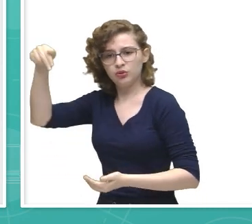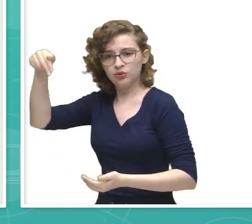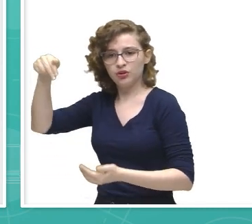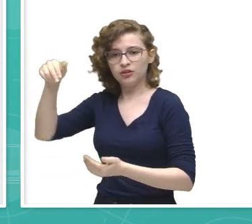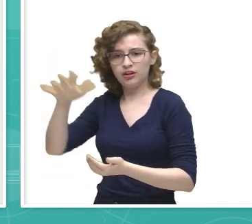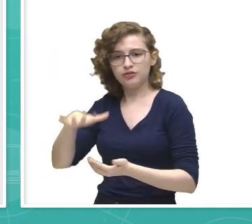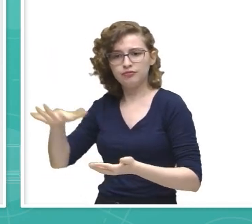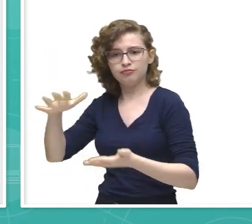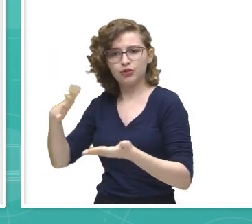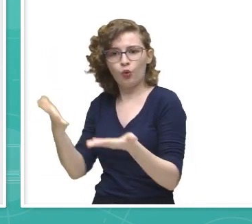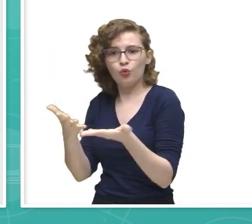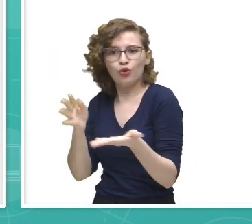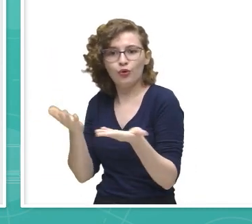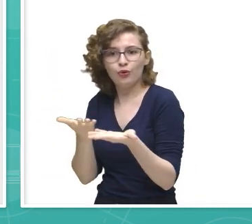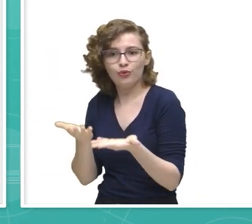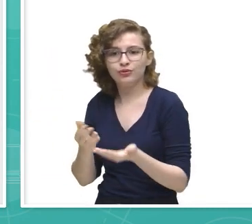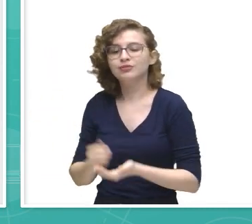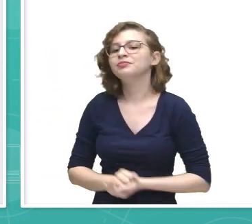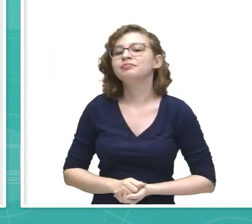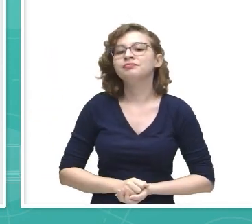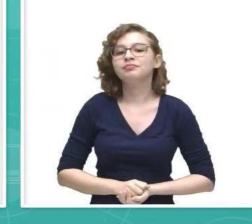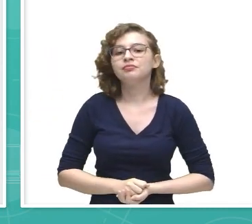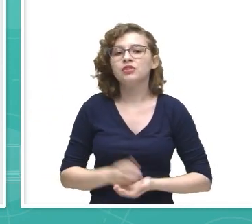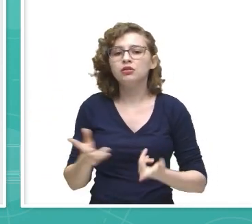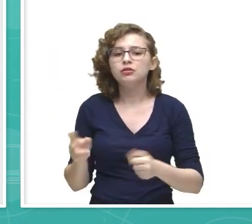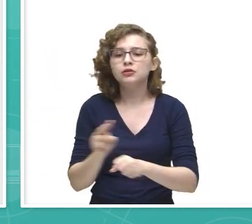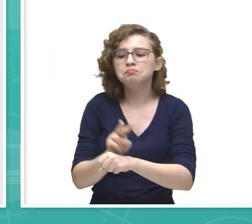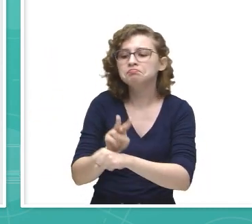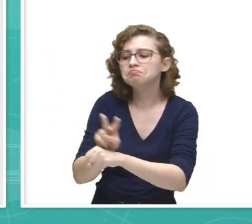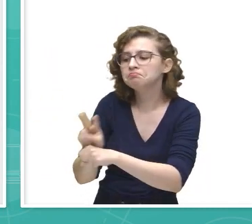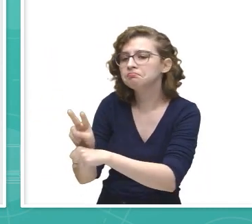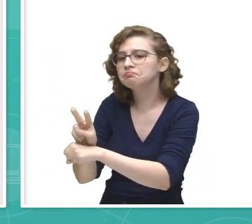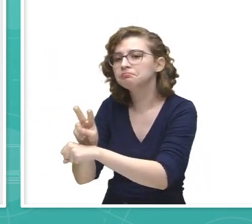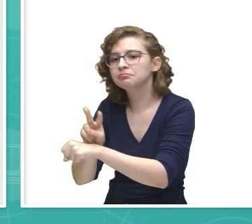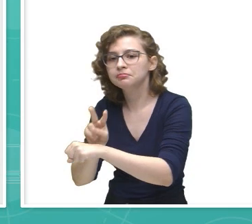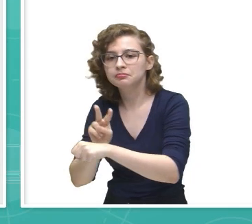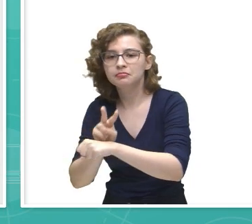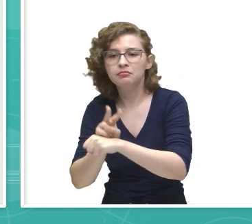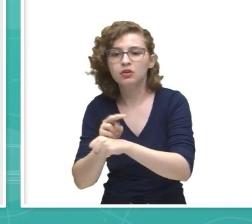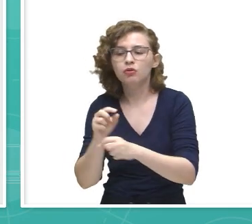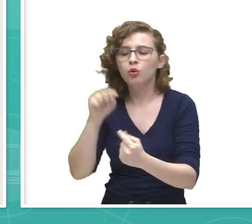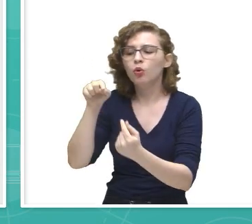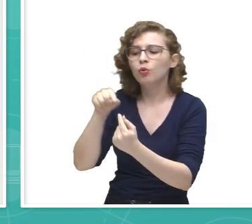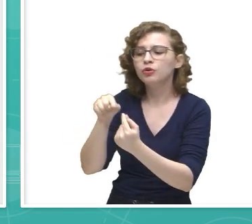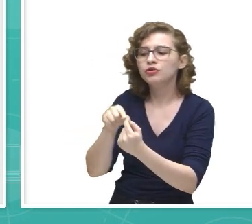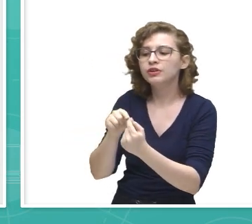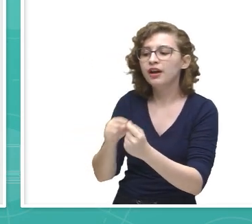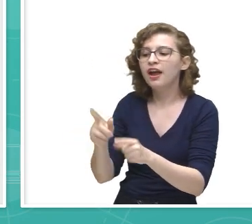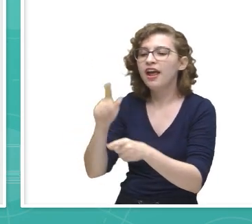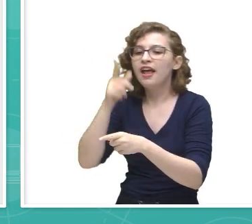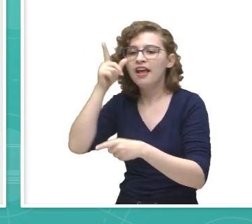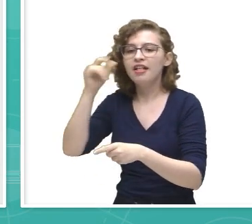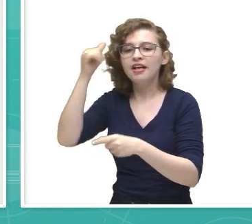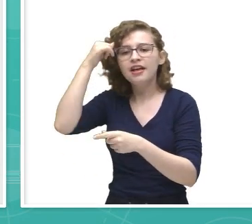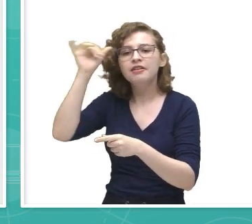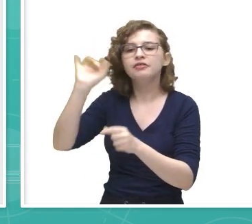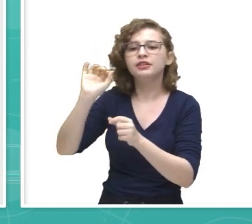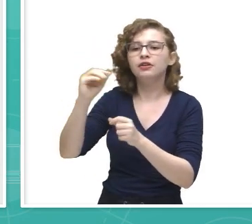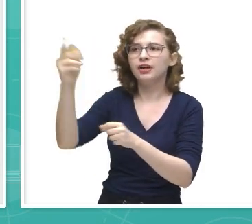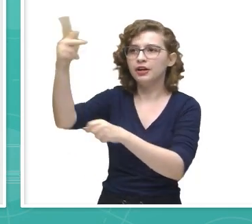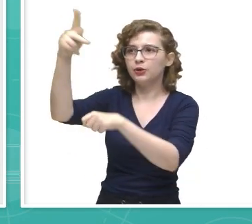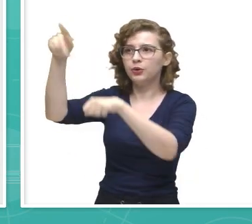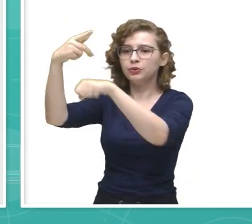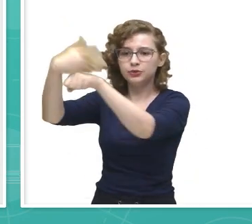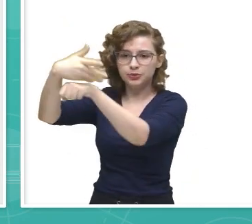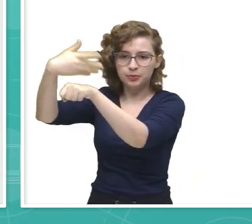quais assumiriam também o compromisso de patrulhar o litoral, objetivando evitar invasões estrangeiras. Olha